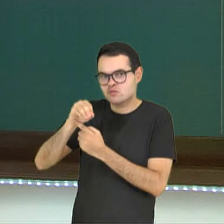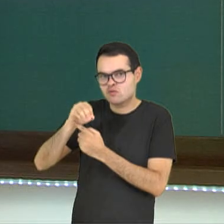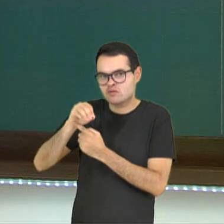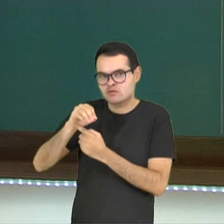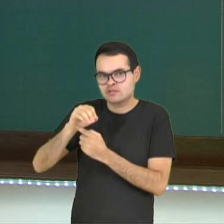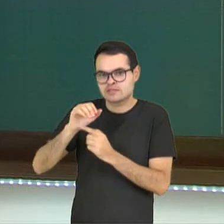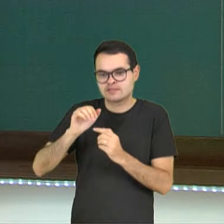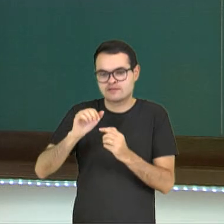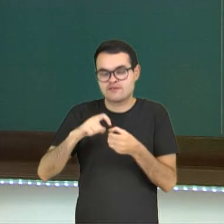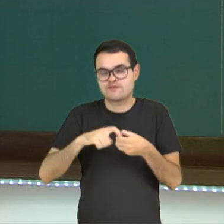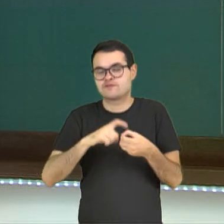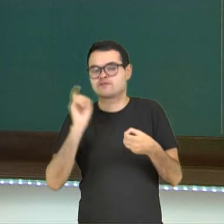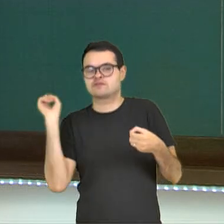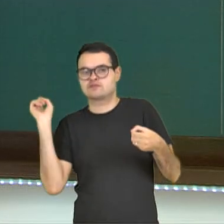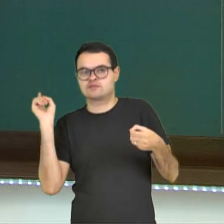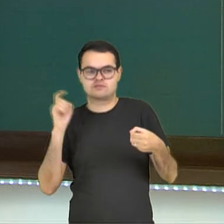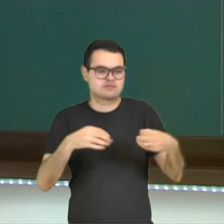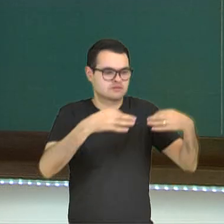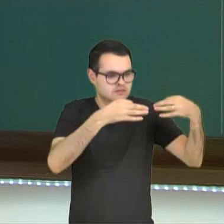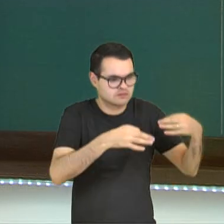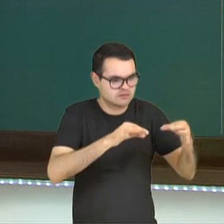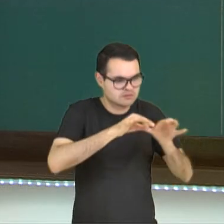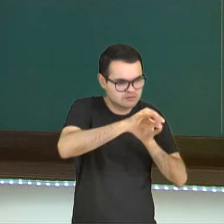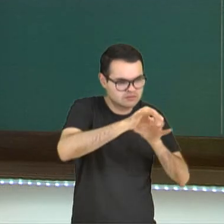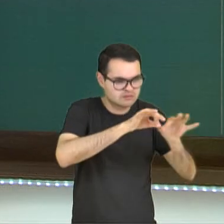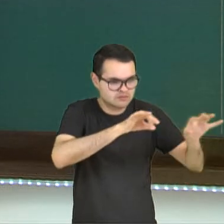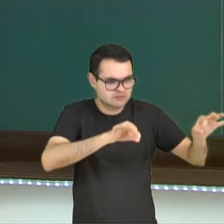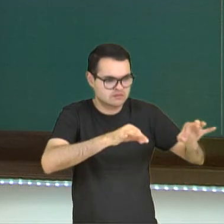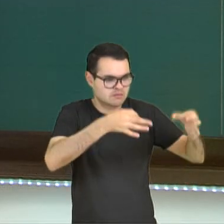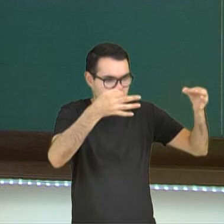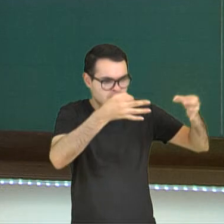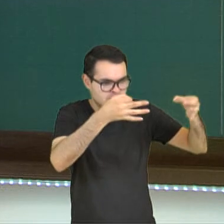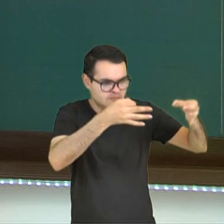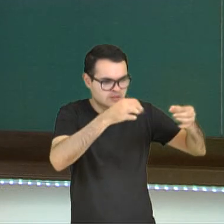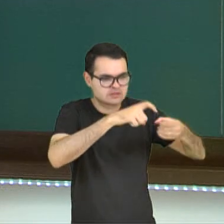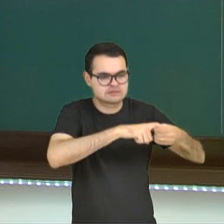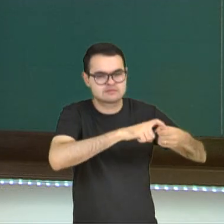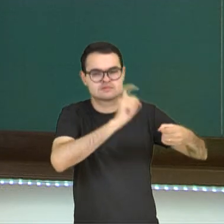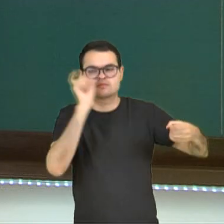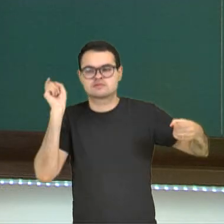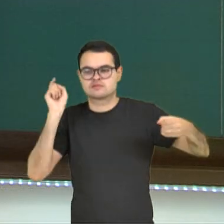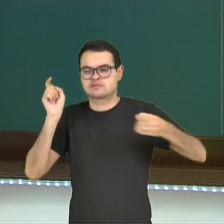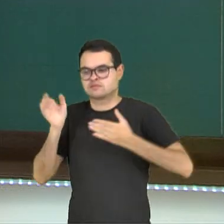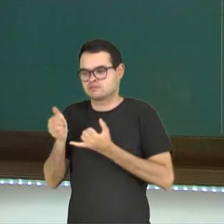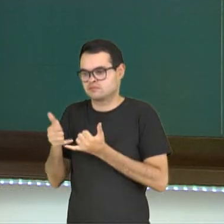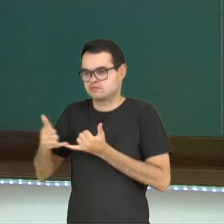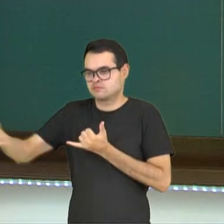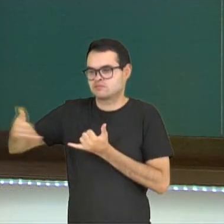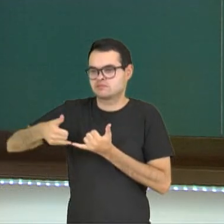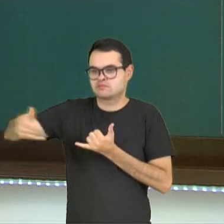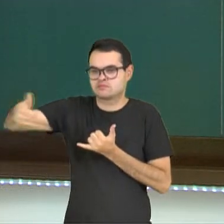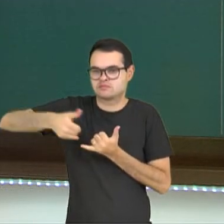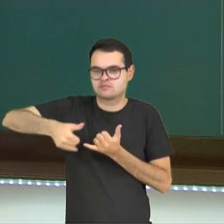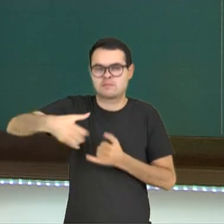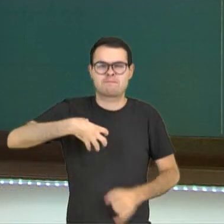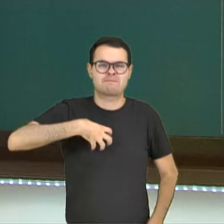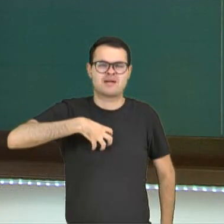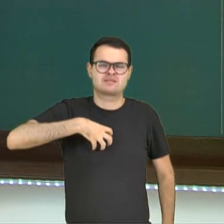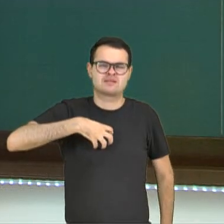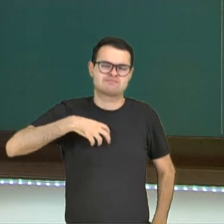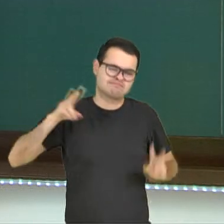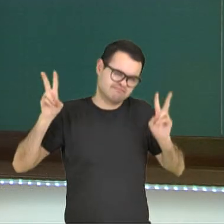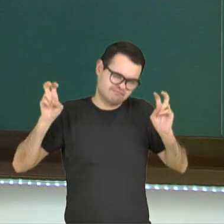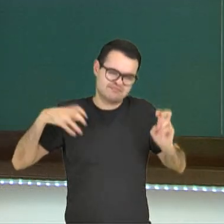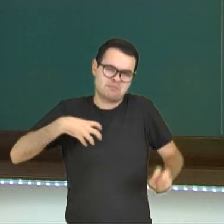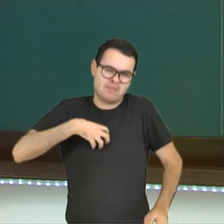simétrica, mais correta do Renascimento, que é um ideal, e começa a cada um trabalhar à sua maneira, por isso